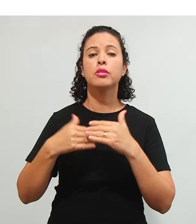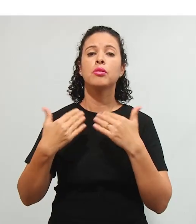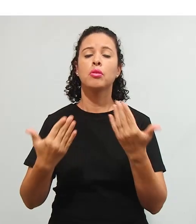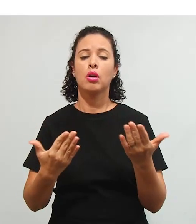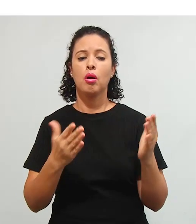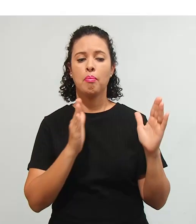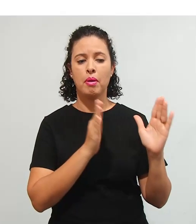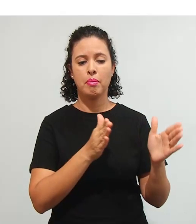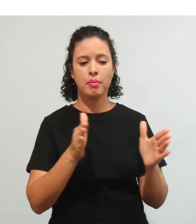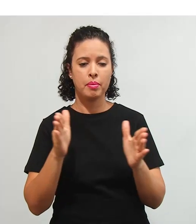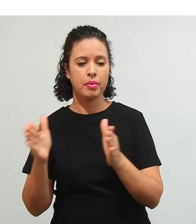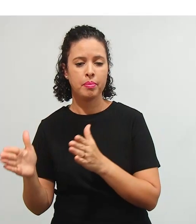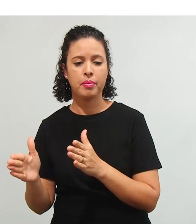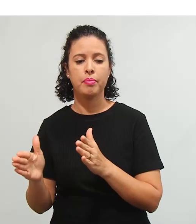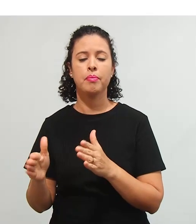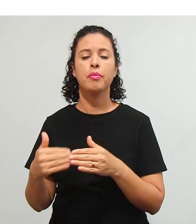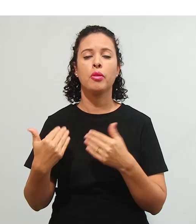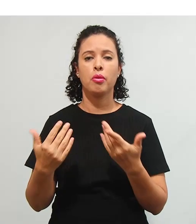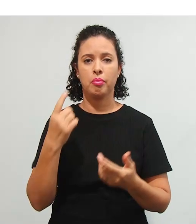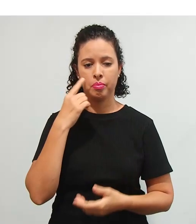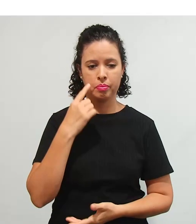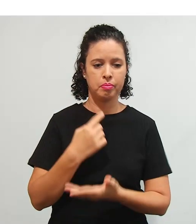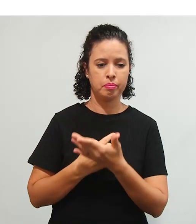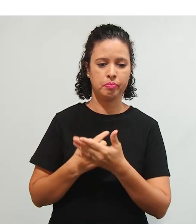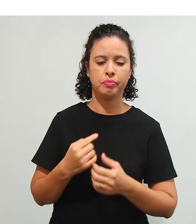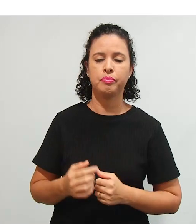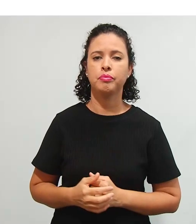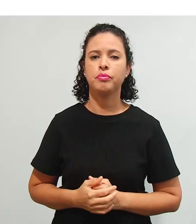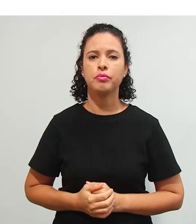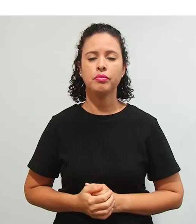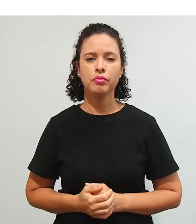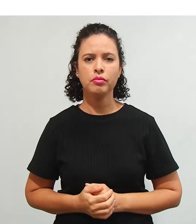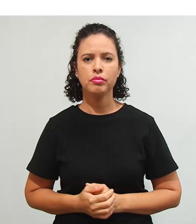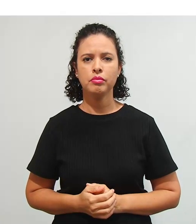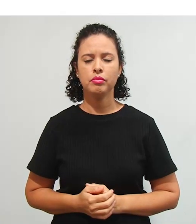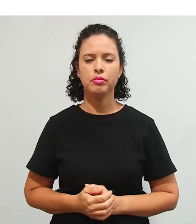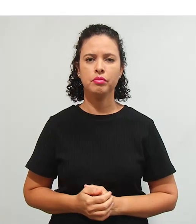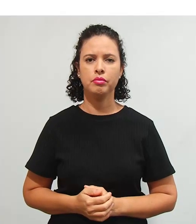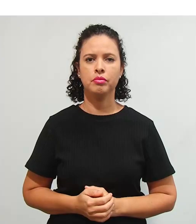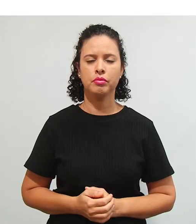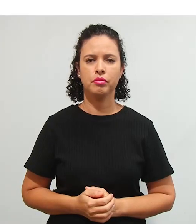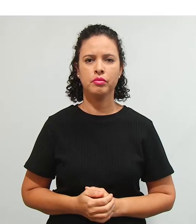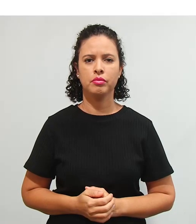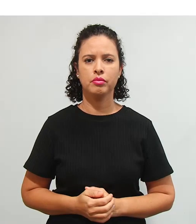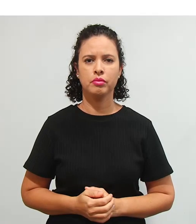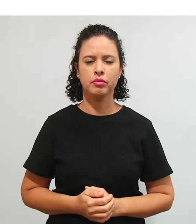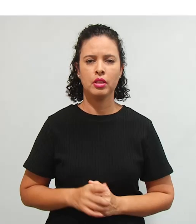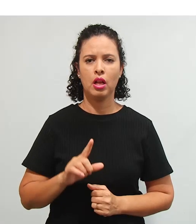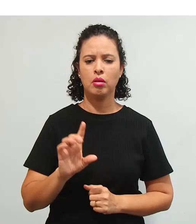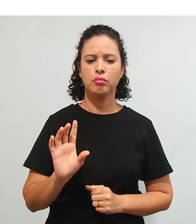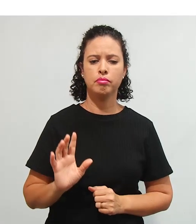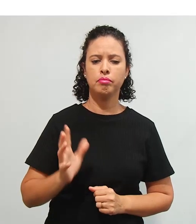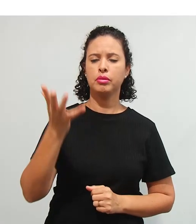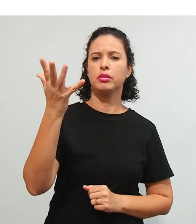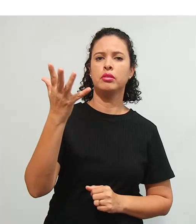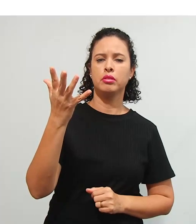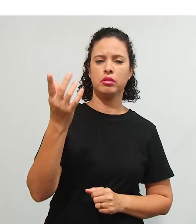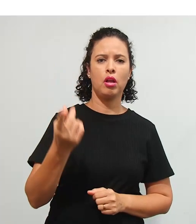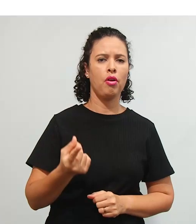os estágios da receita orçamentária? Eles seguem a ordem de ocorrência dos